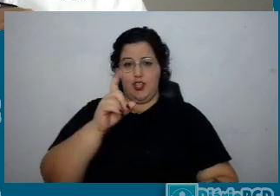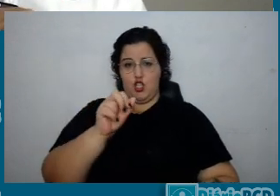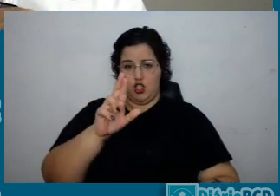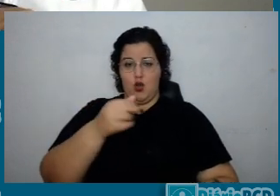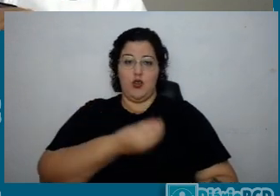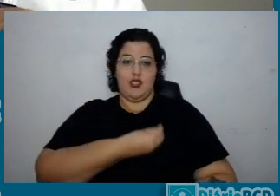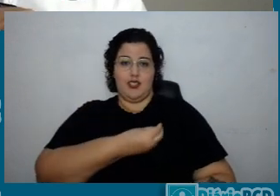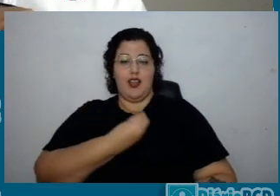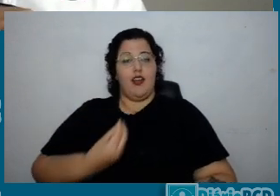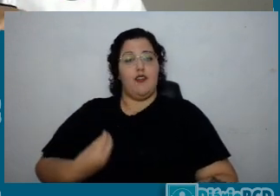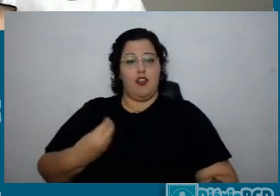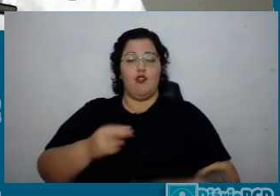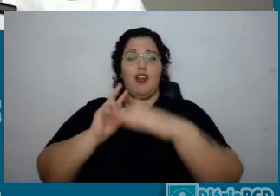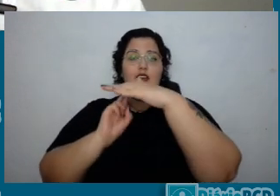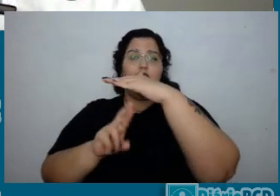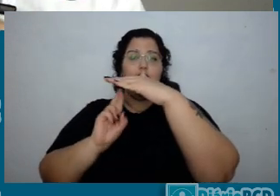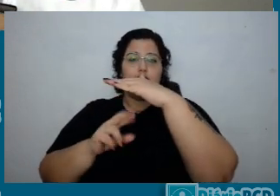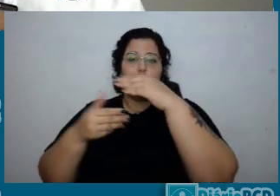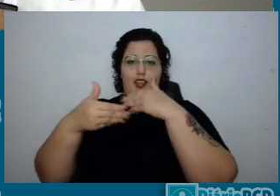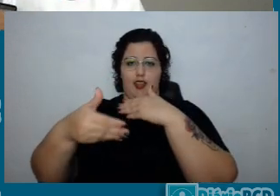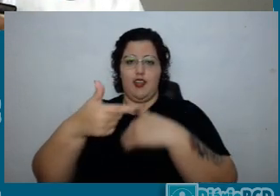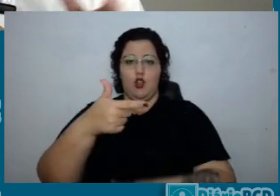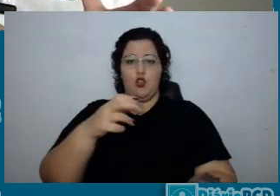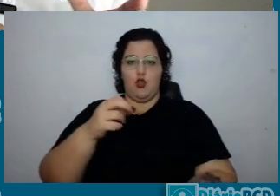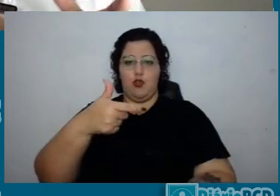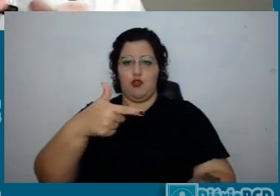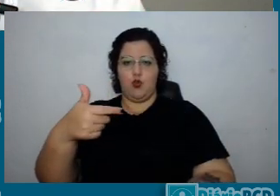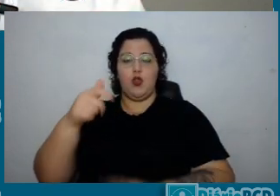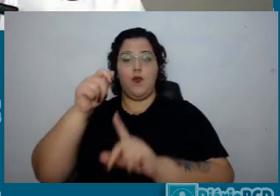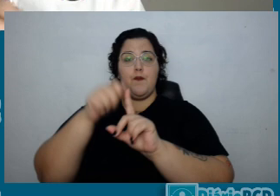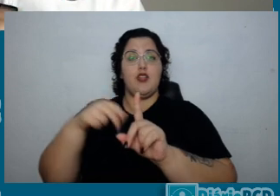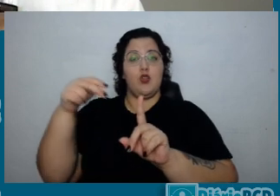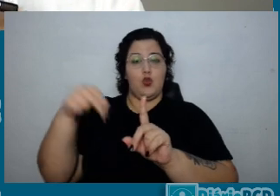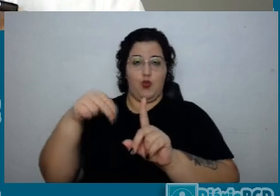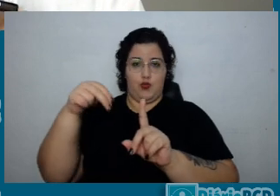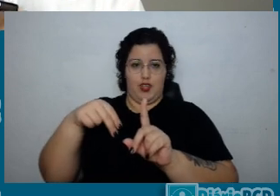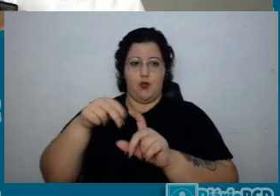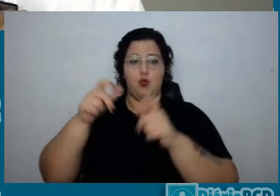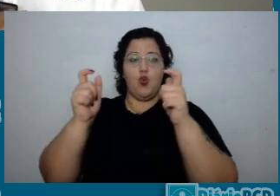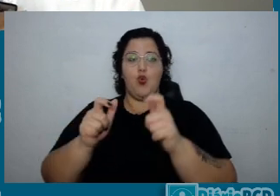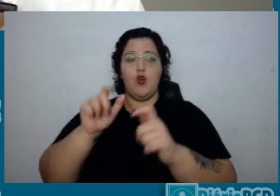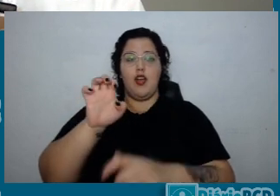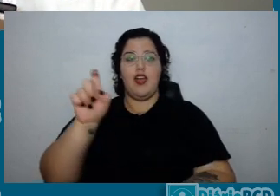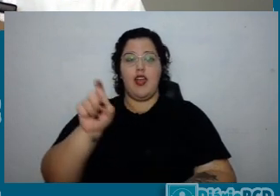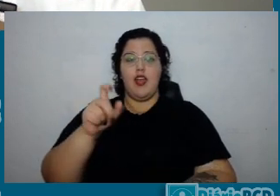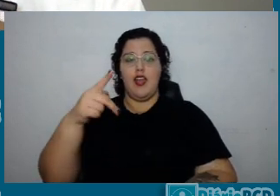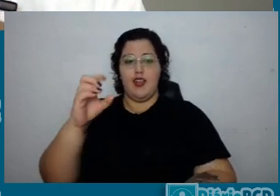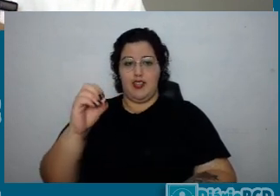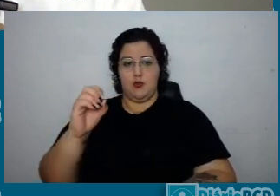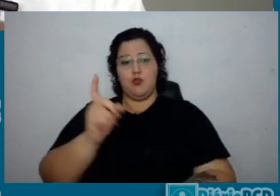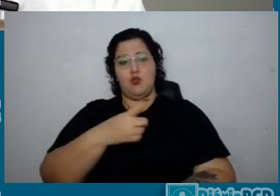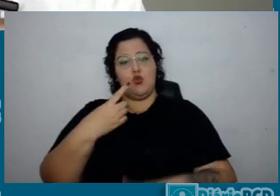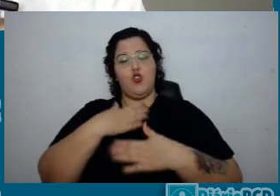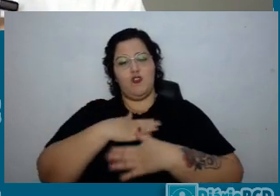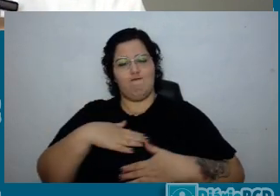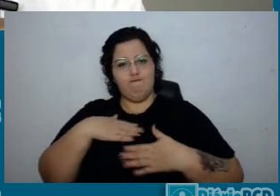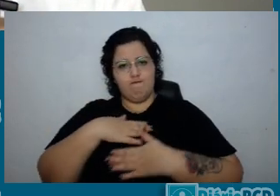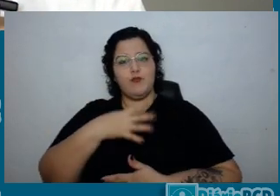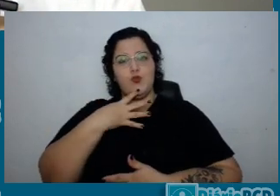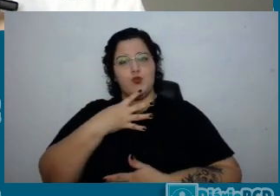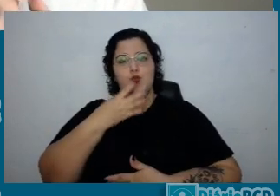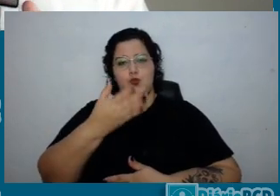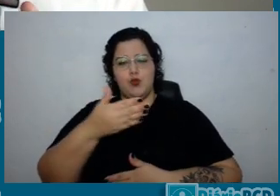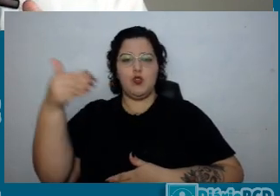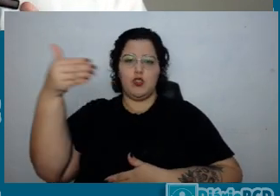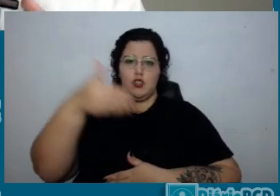PCD estará na Reatec 2024, que acontece em novembro, no Expo Imigrantes, e nós gostaríamos muito